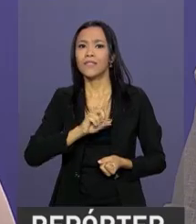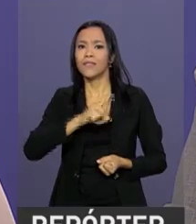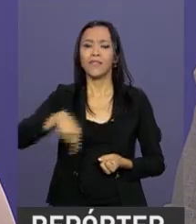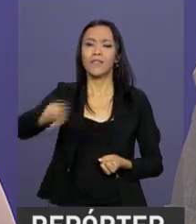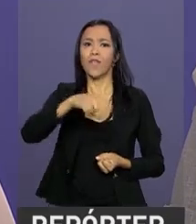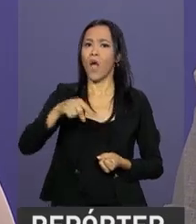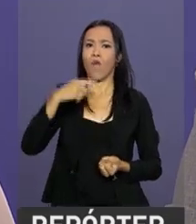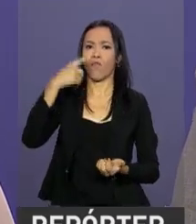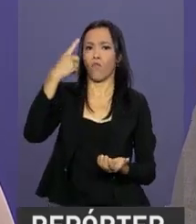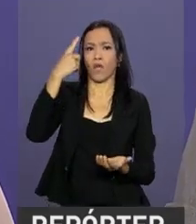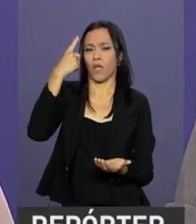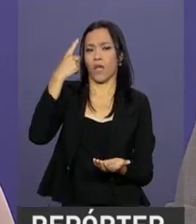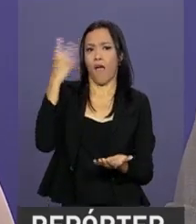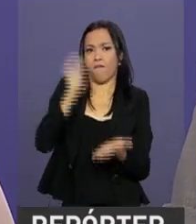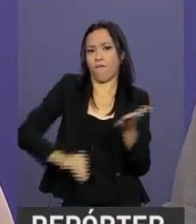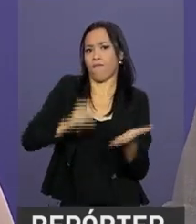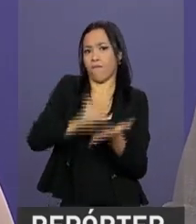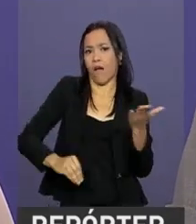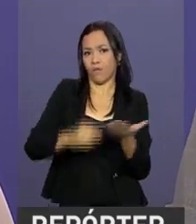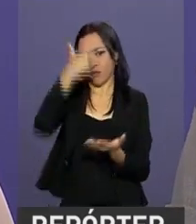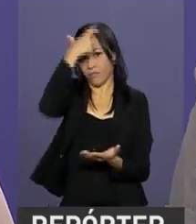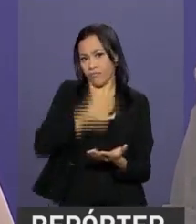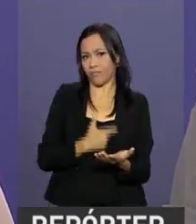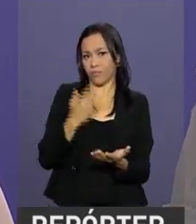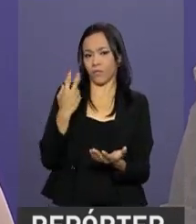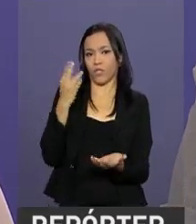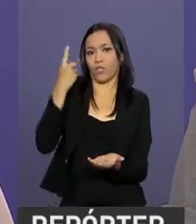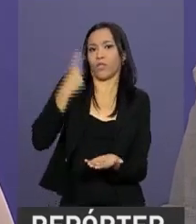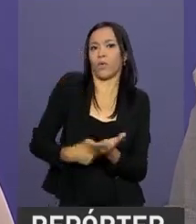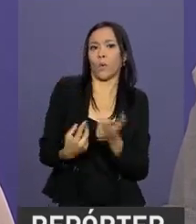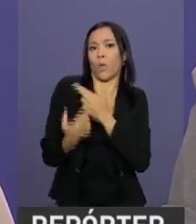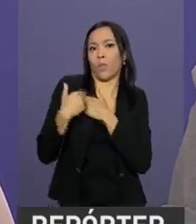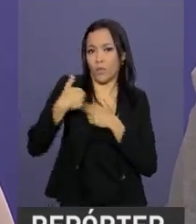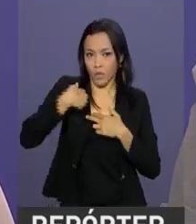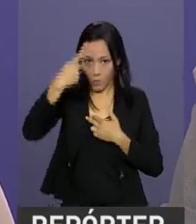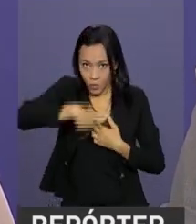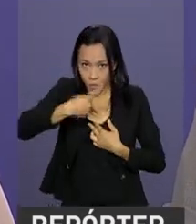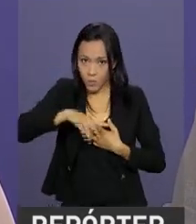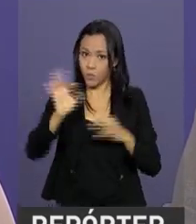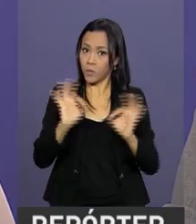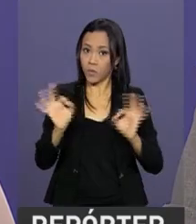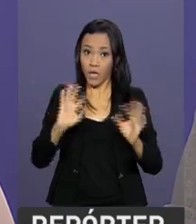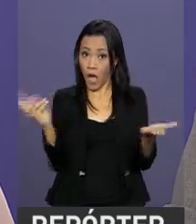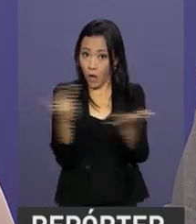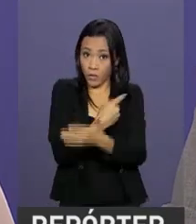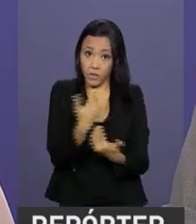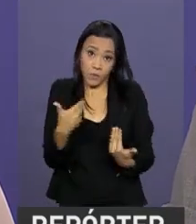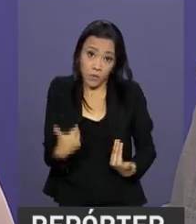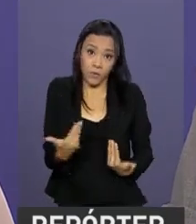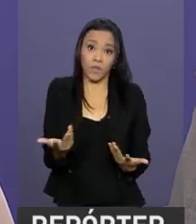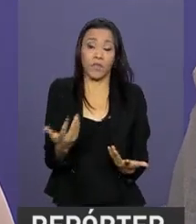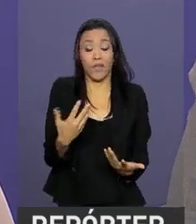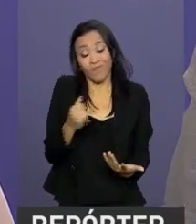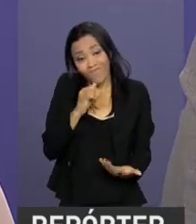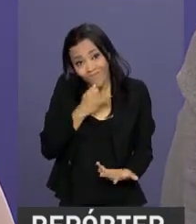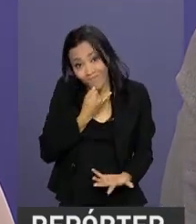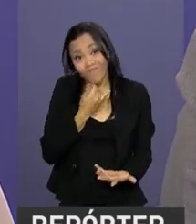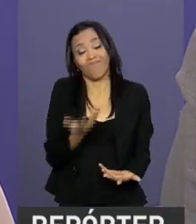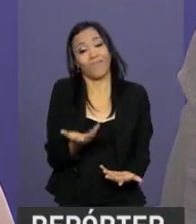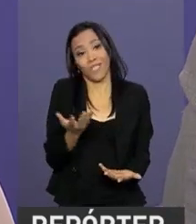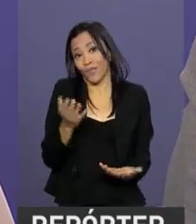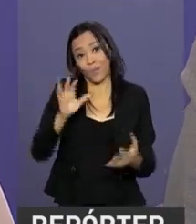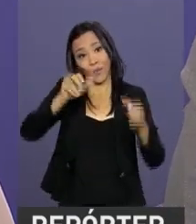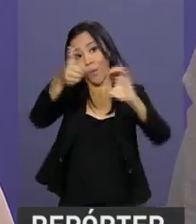atual gestão a insuficiência orçamentária que gerou e que tem gerado essa situação. Eu lamento que o Congresso não